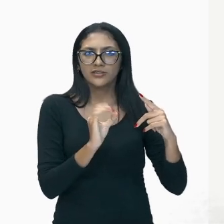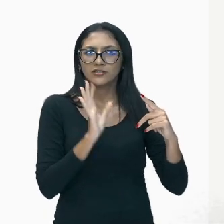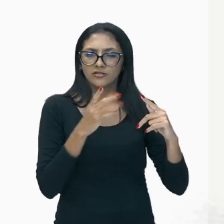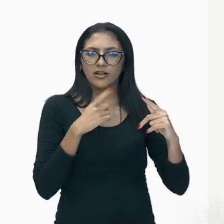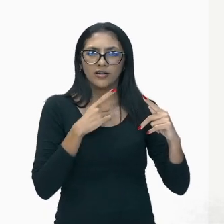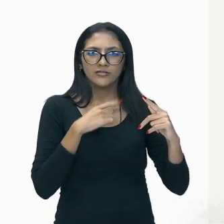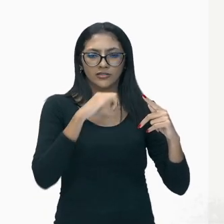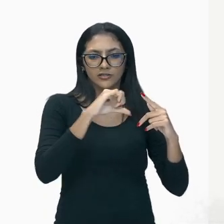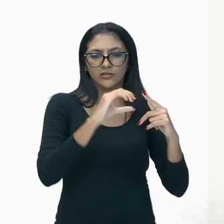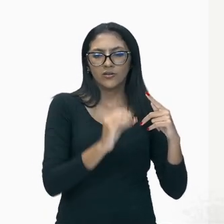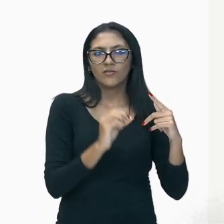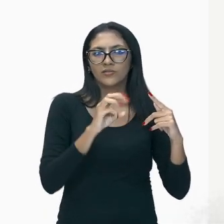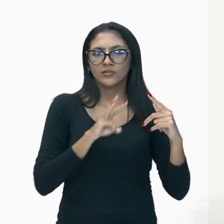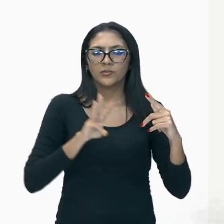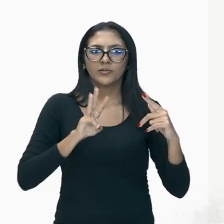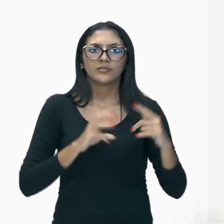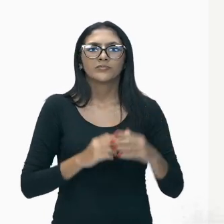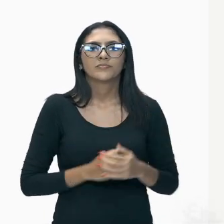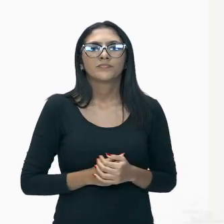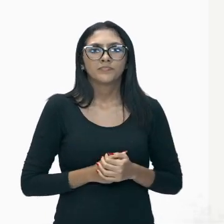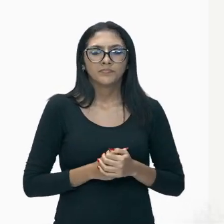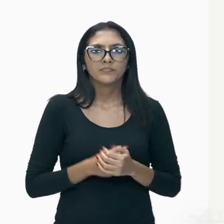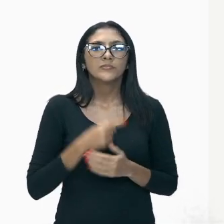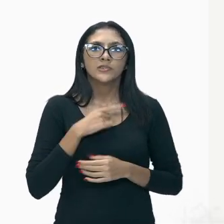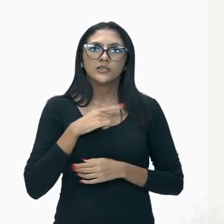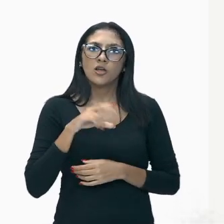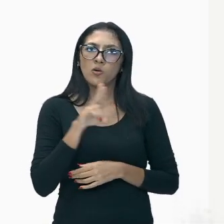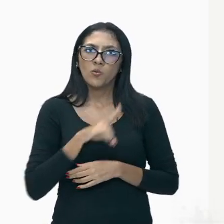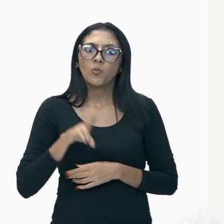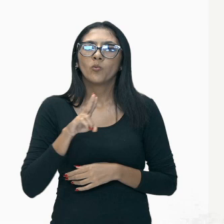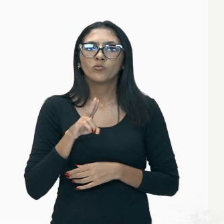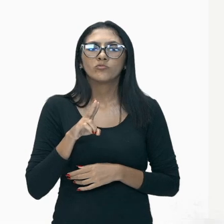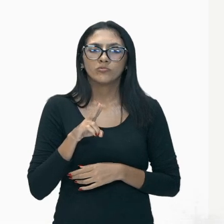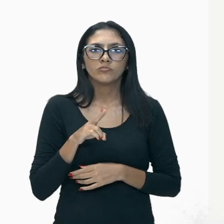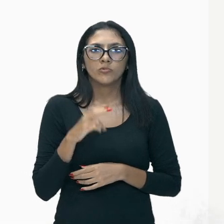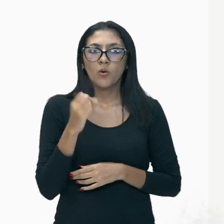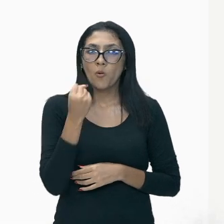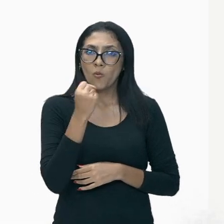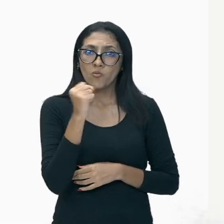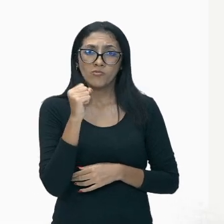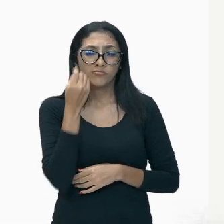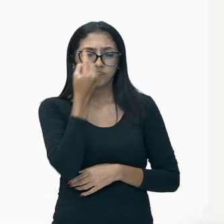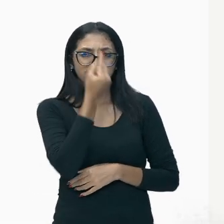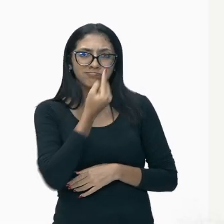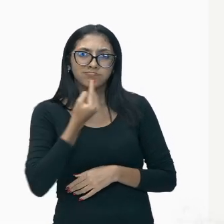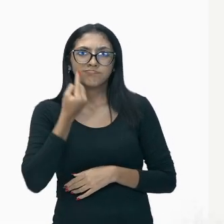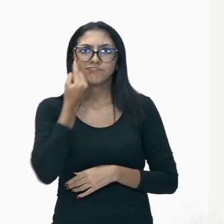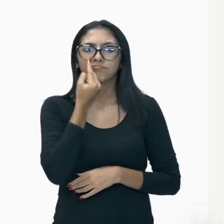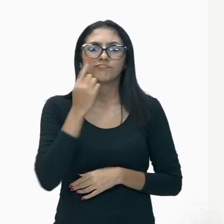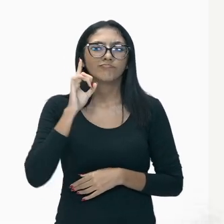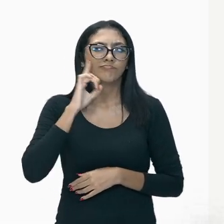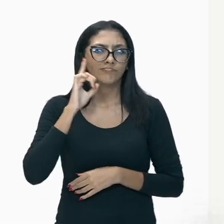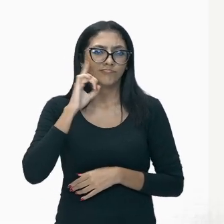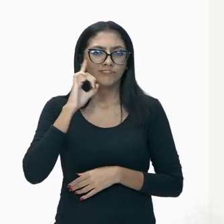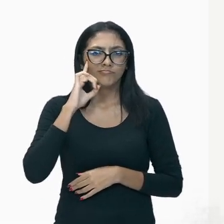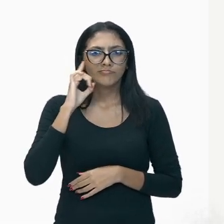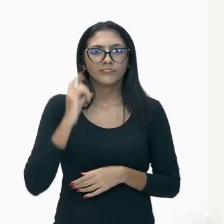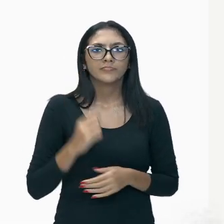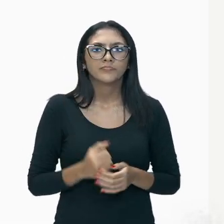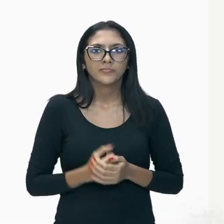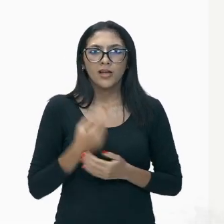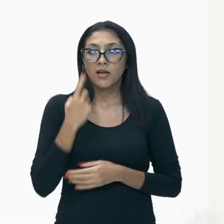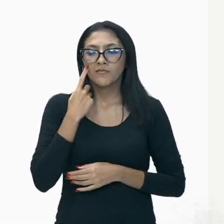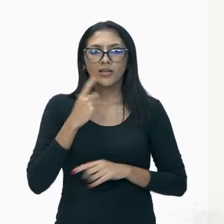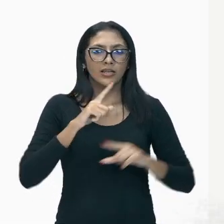90 watts. Permanece ligada 8 horas por dia. Aí você tem ΔT vai